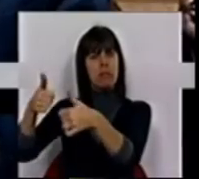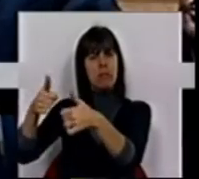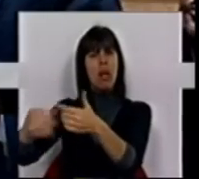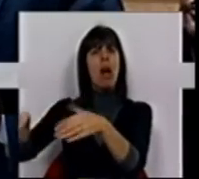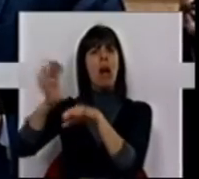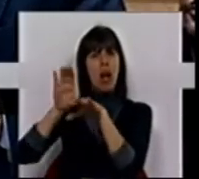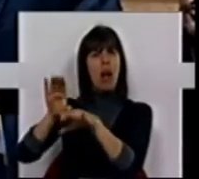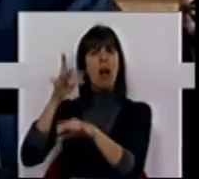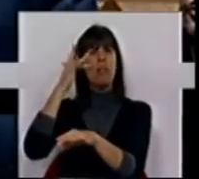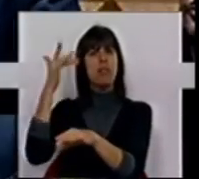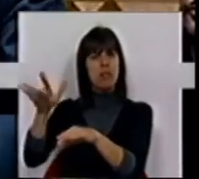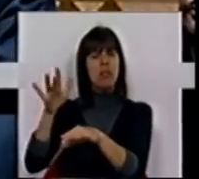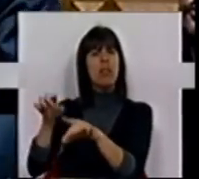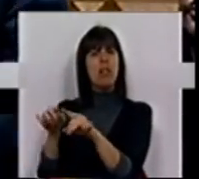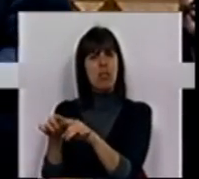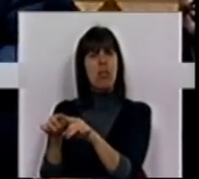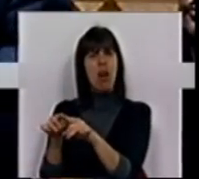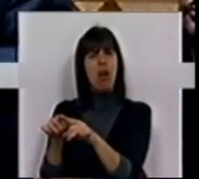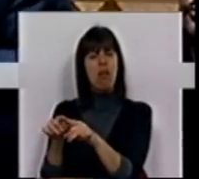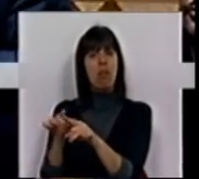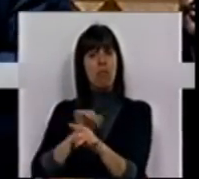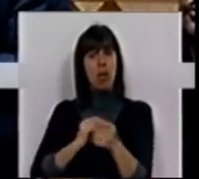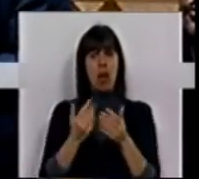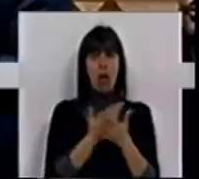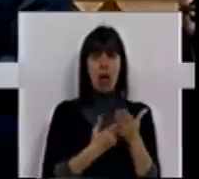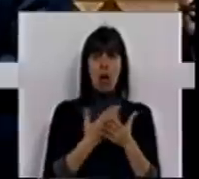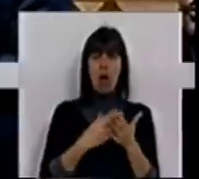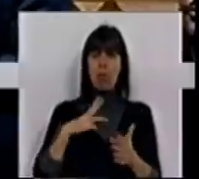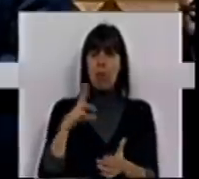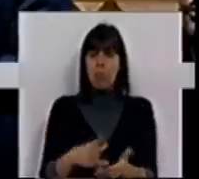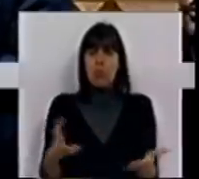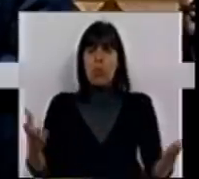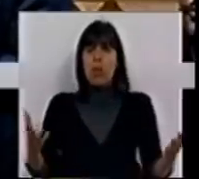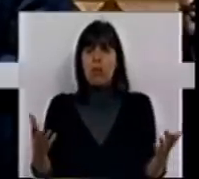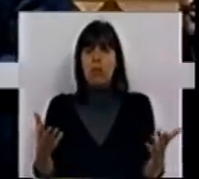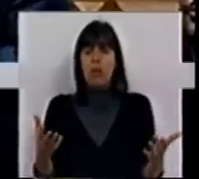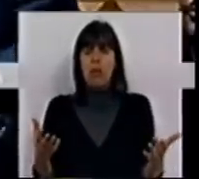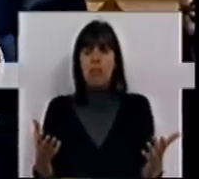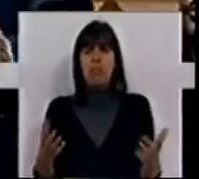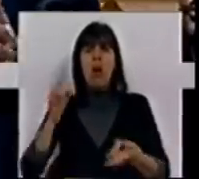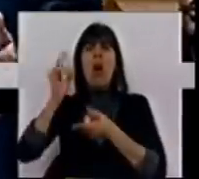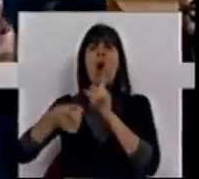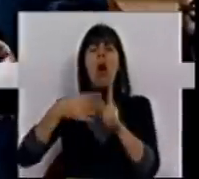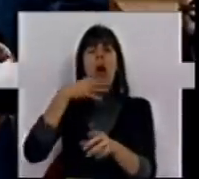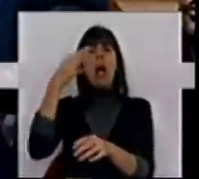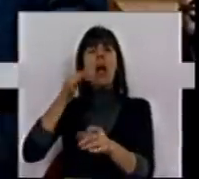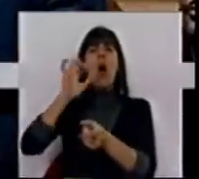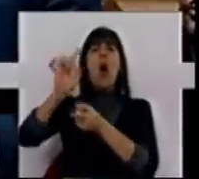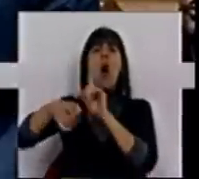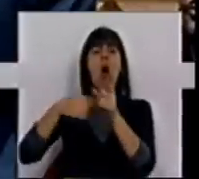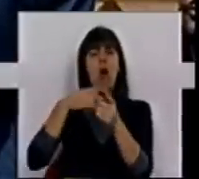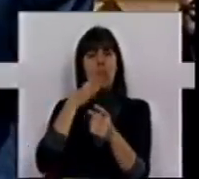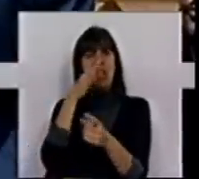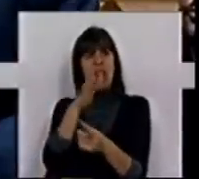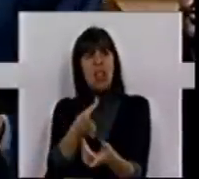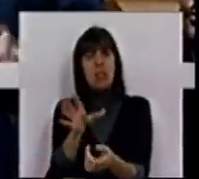ao grande capital estrangeiro, o domínio da nossa economia, da economia portuguesa? Que credibilidade tem, tanto